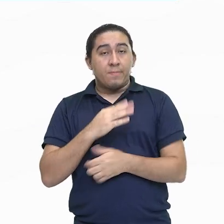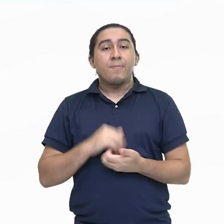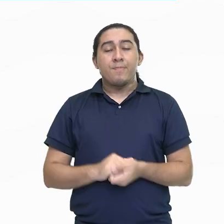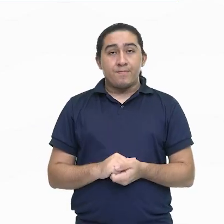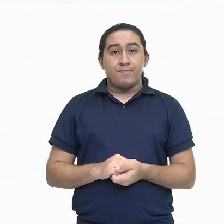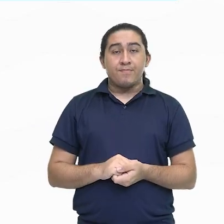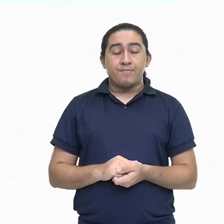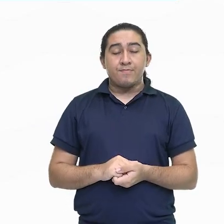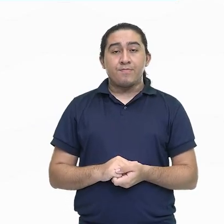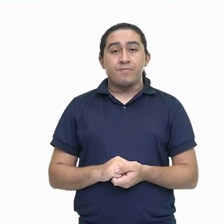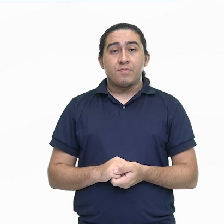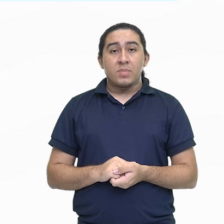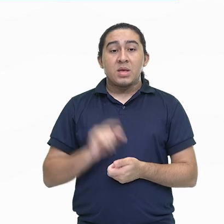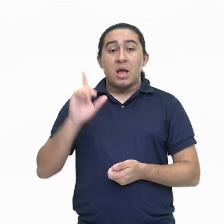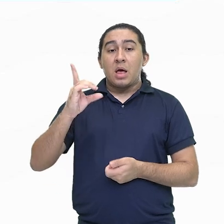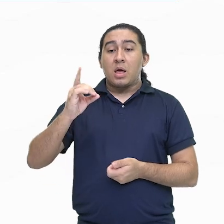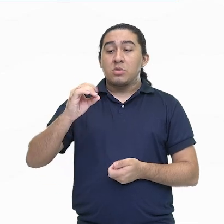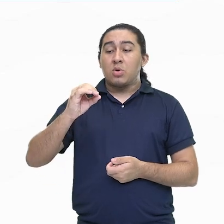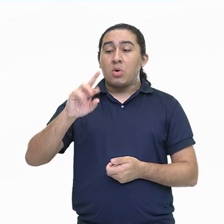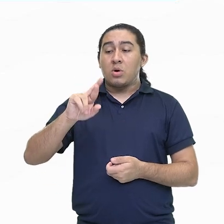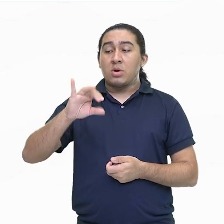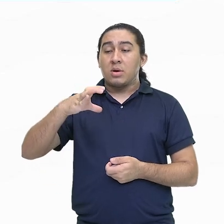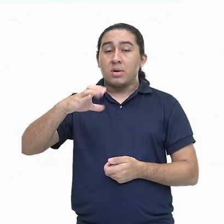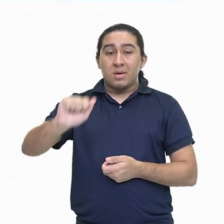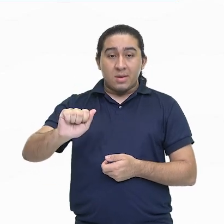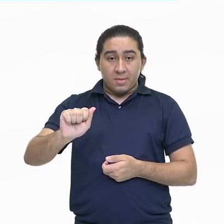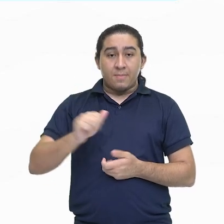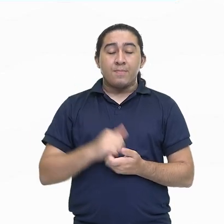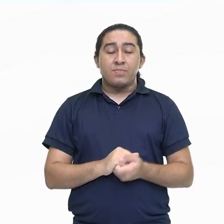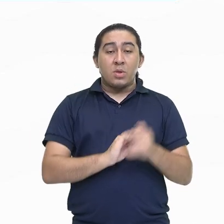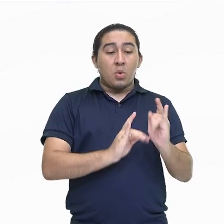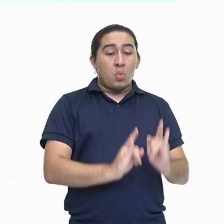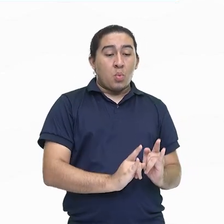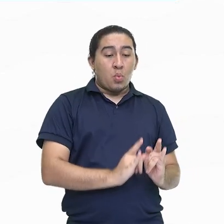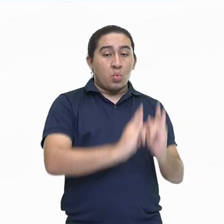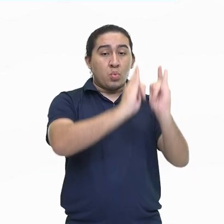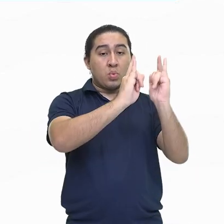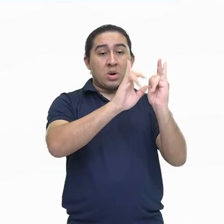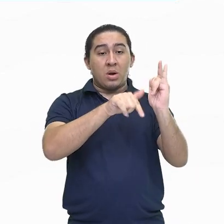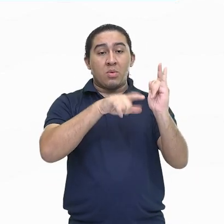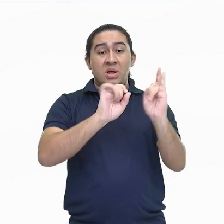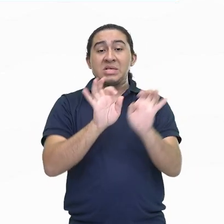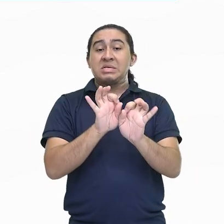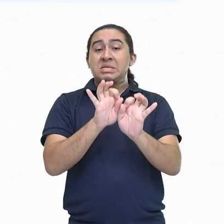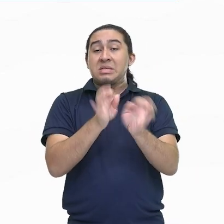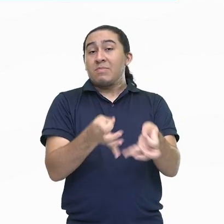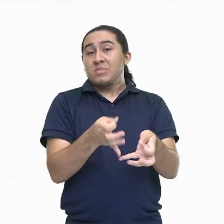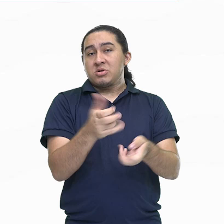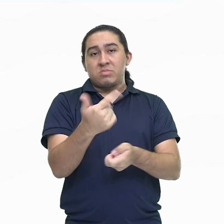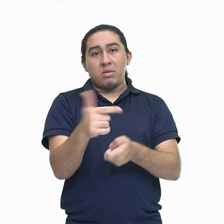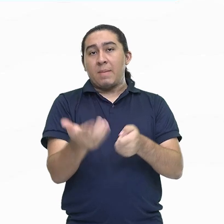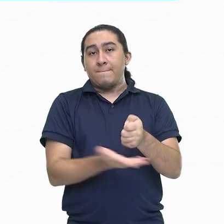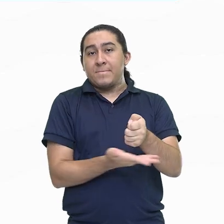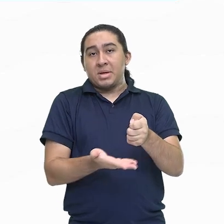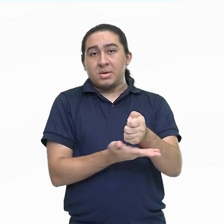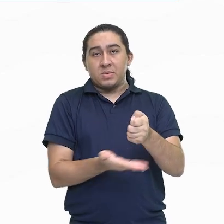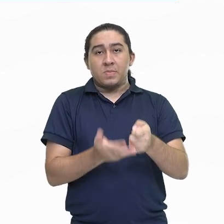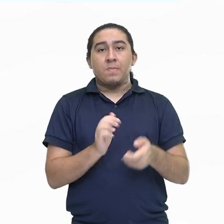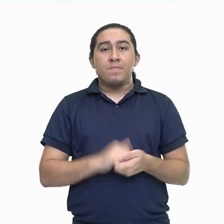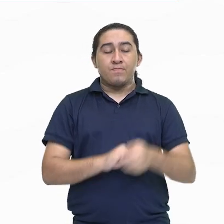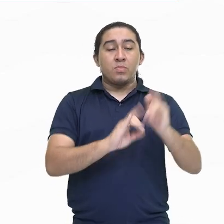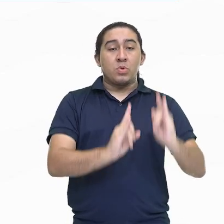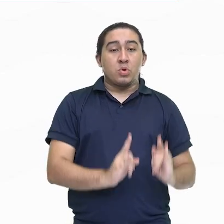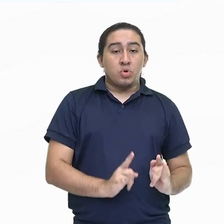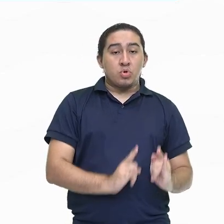Ordem dórica. A coluna dórica é simples, não possui base. As colunas